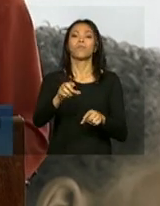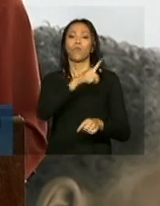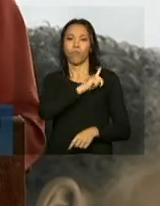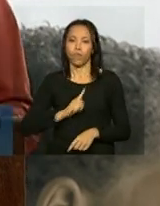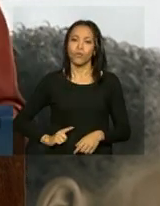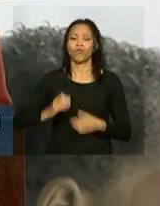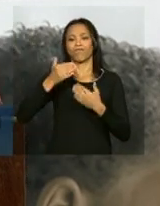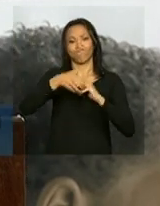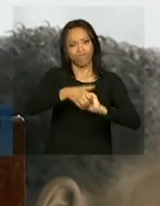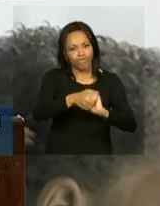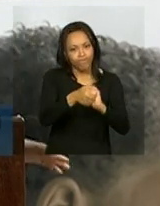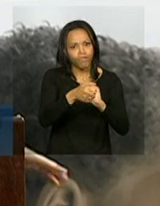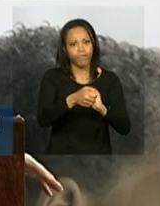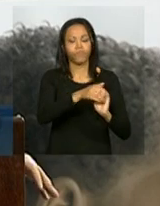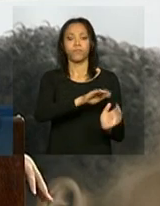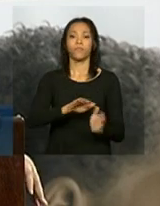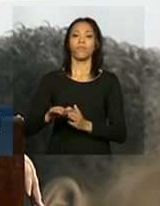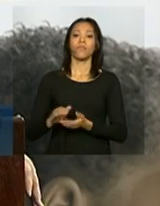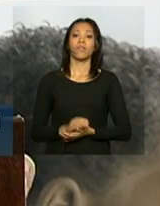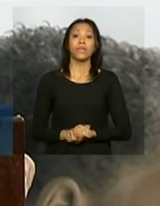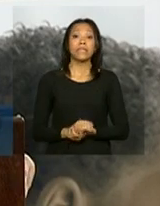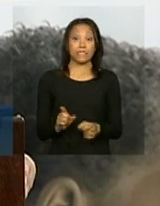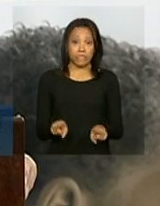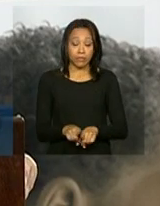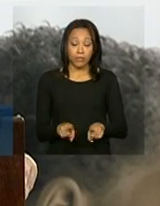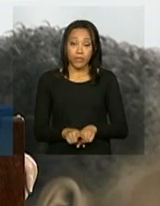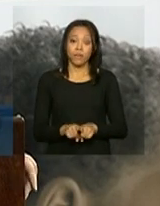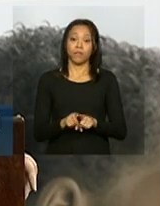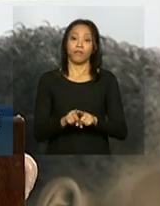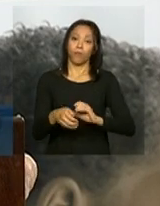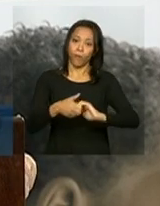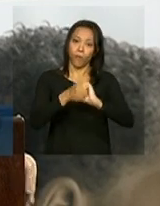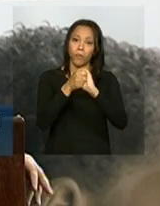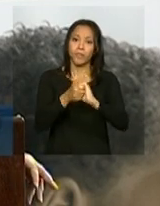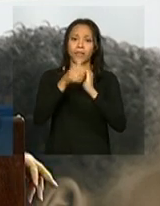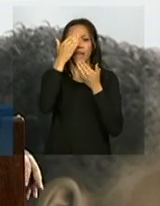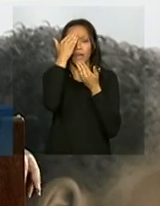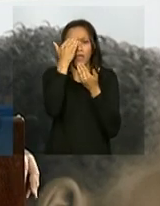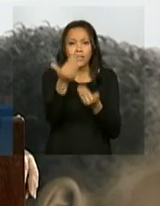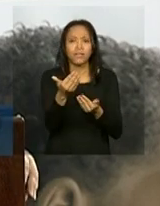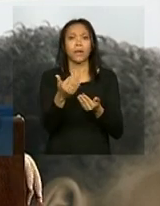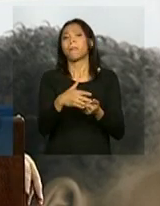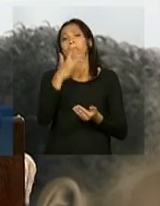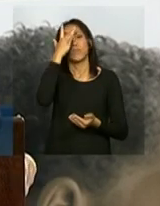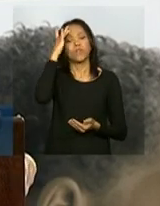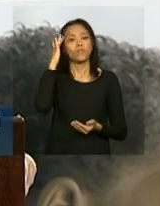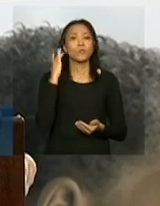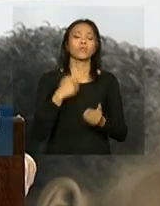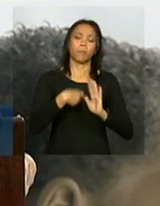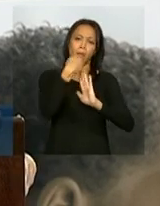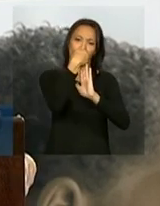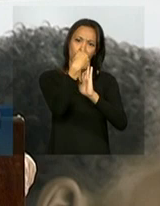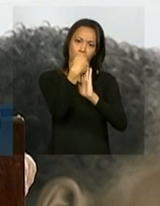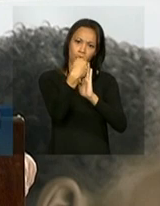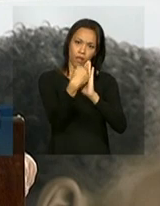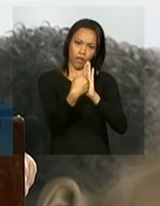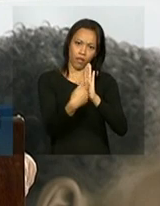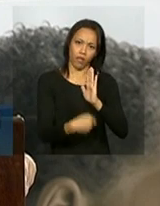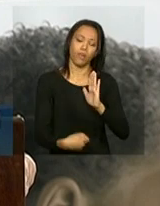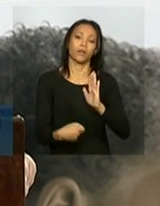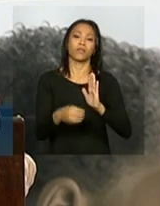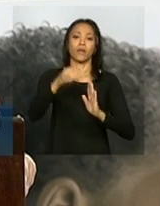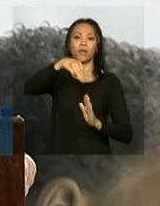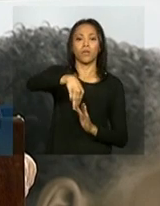Queria cumprimentar e agradecer os senhores relatores da medida provisória